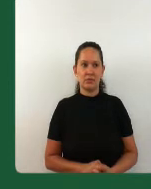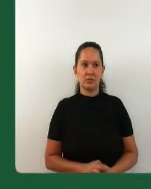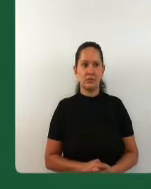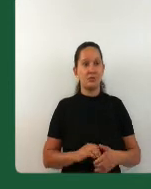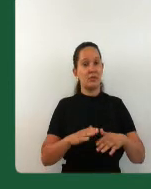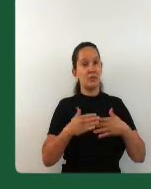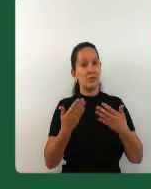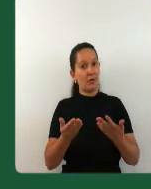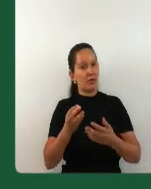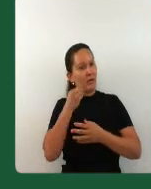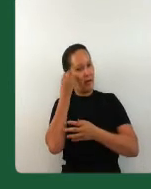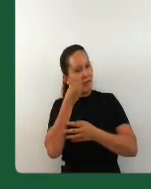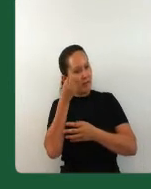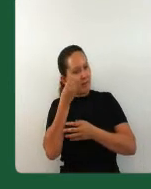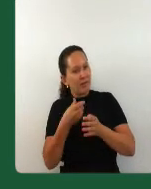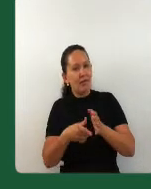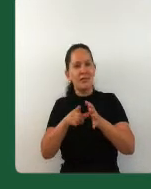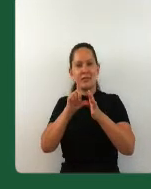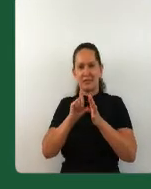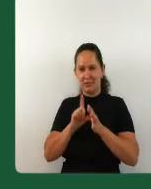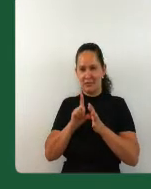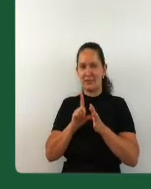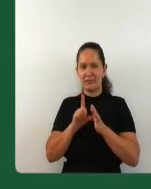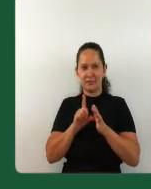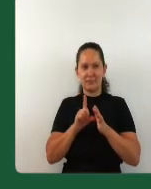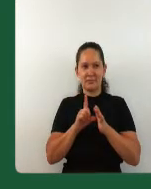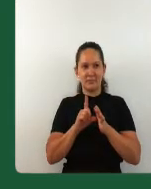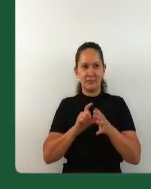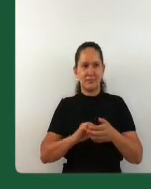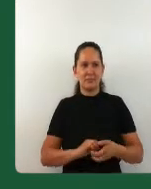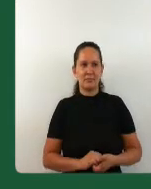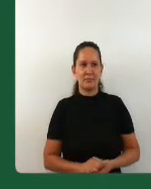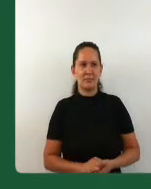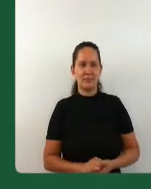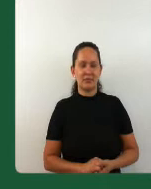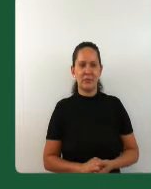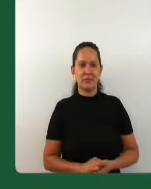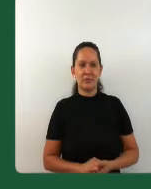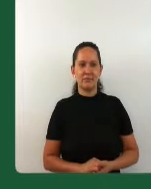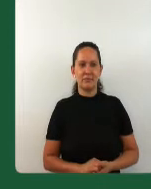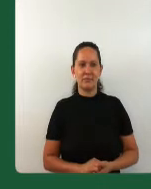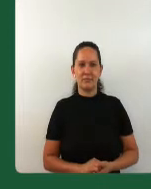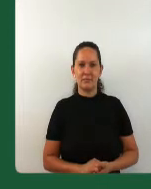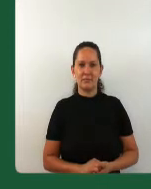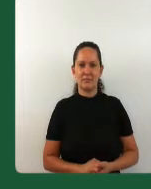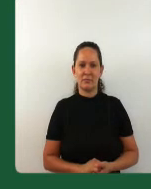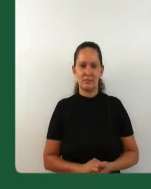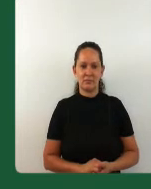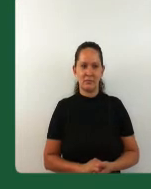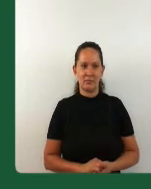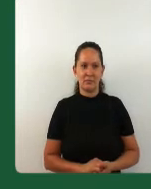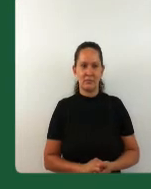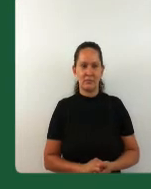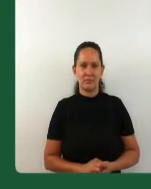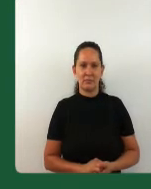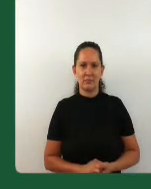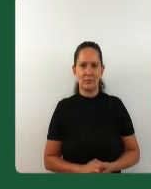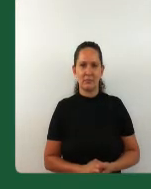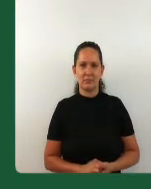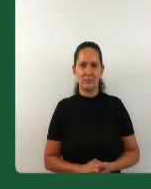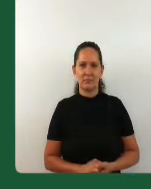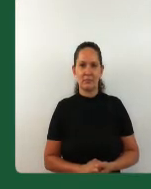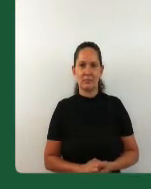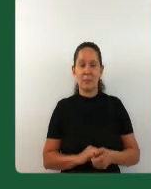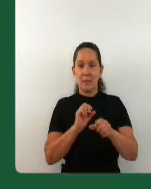e bem-vindos ao segundo dia de atividades do Reconecta, Conferência e Exposição Nacional de Inclusão